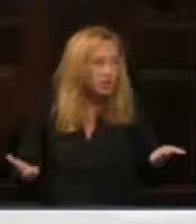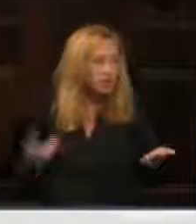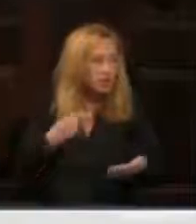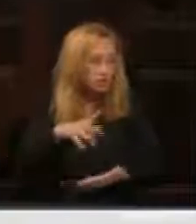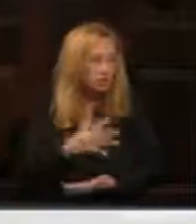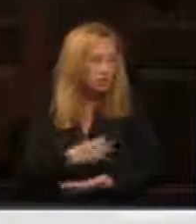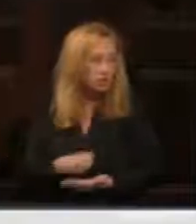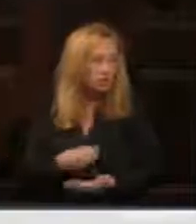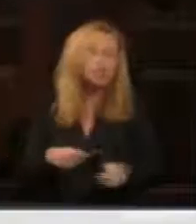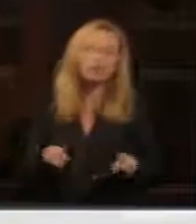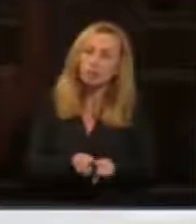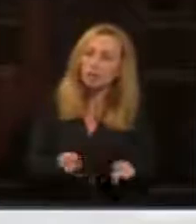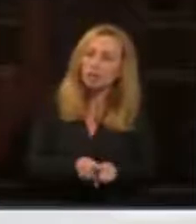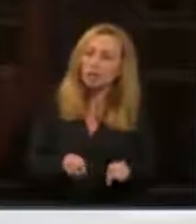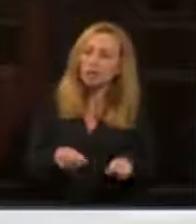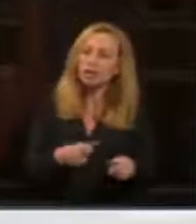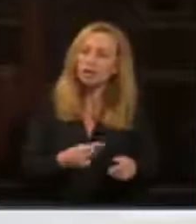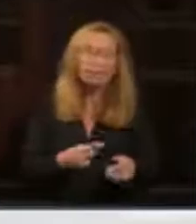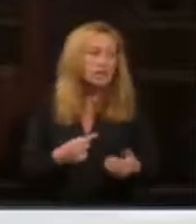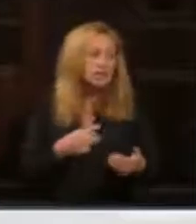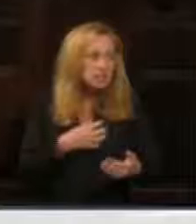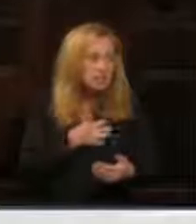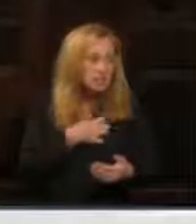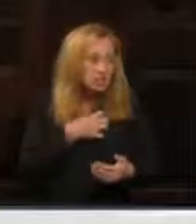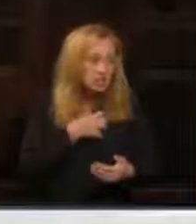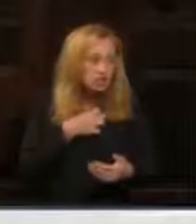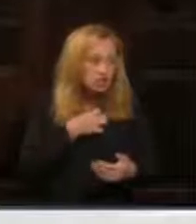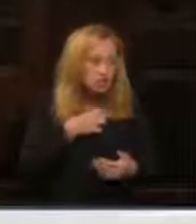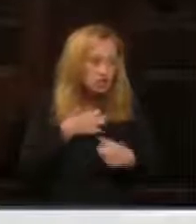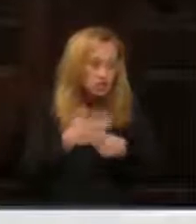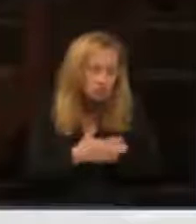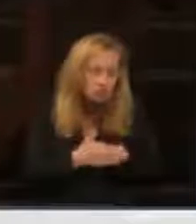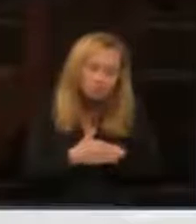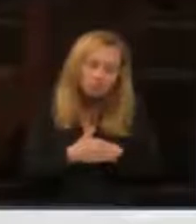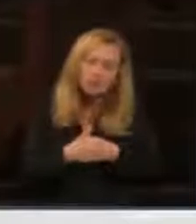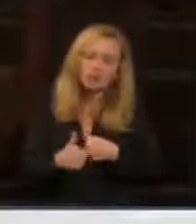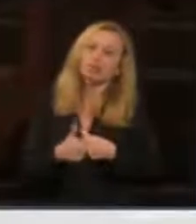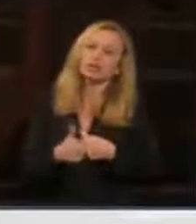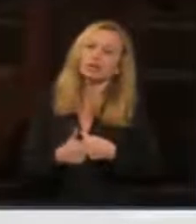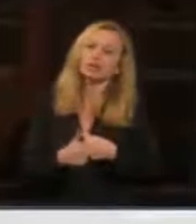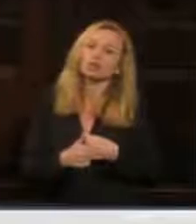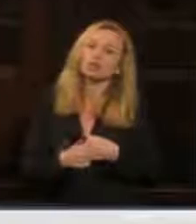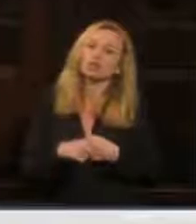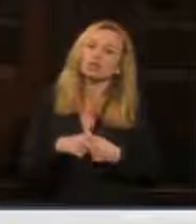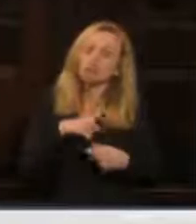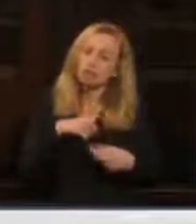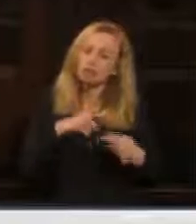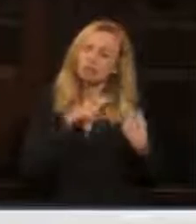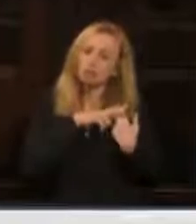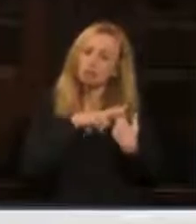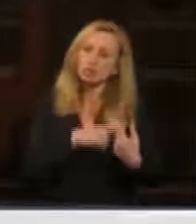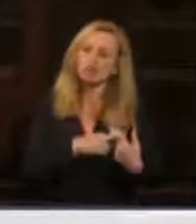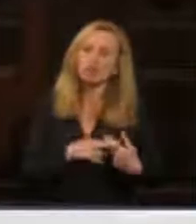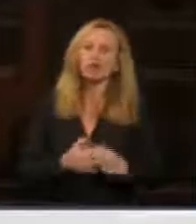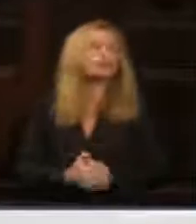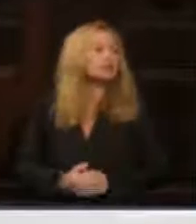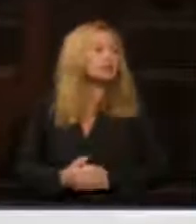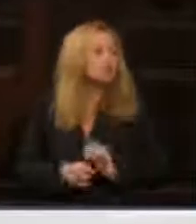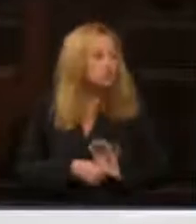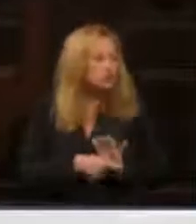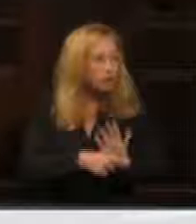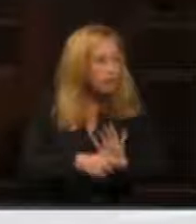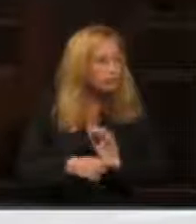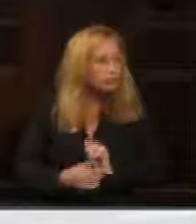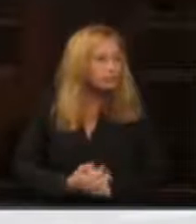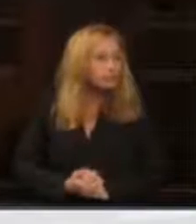sentir acolhida por essa comissão que dentro dessa casa também tem essa responsabilidade de acolher essas pessoas. E